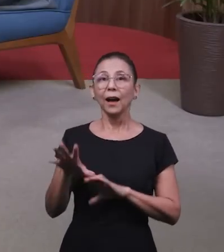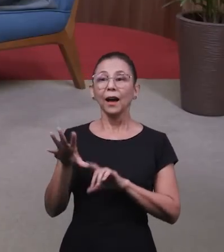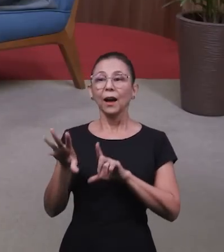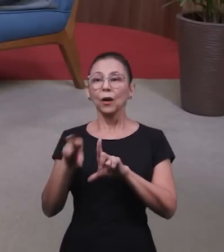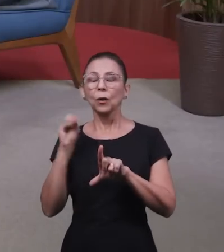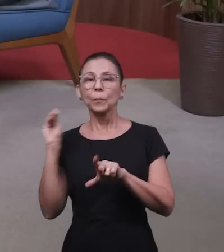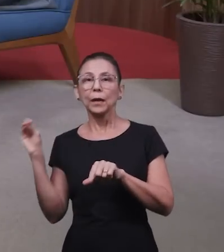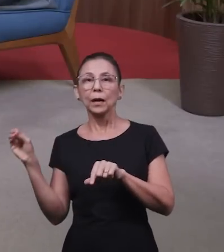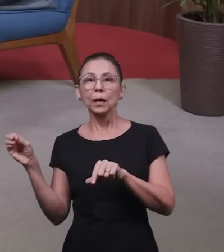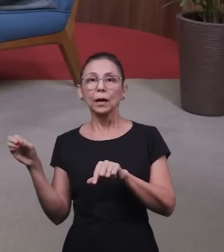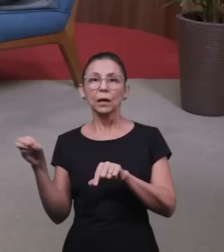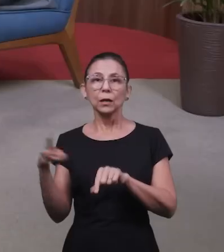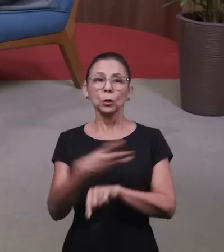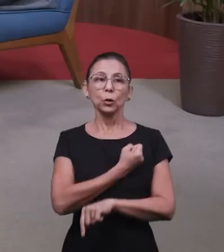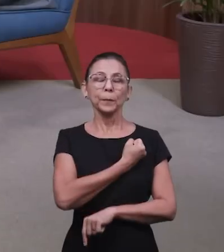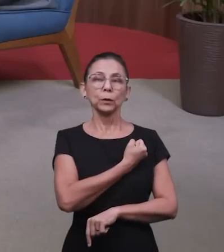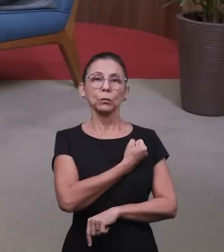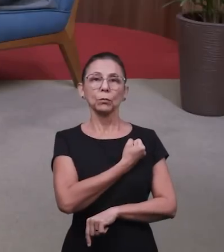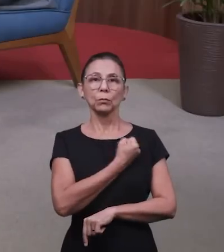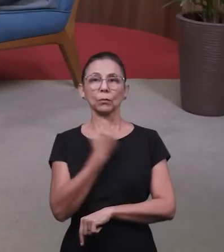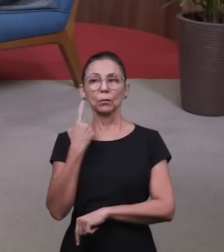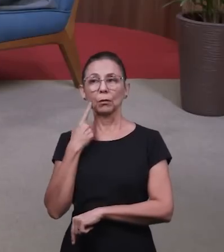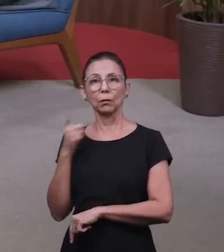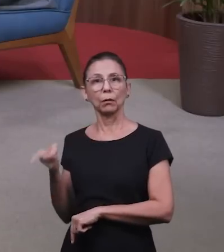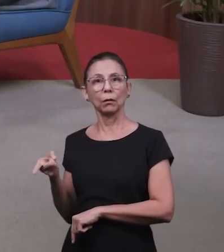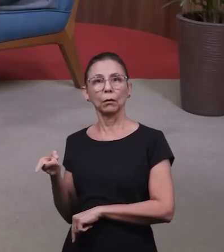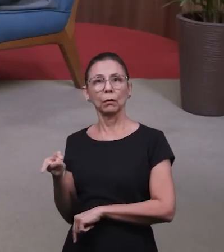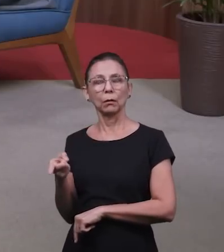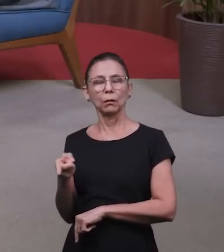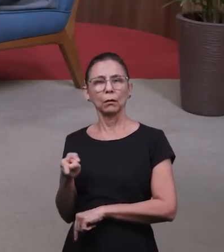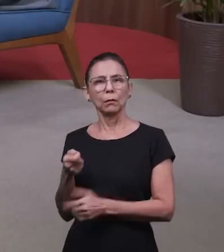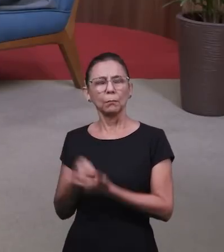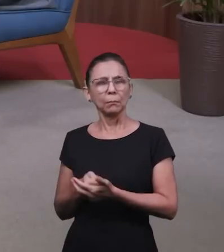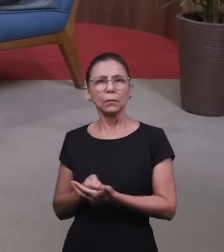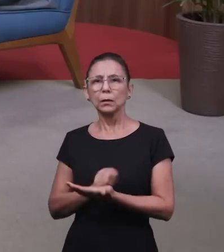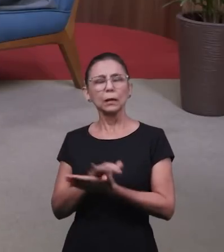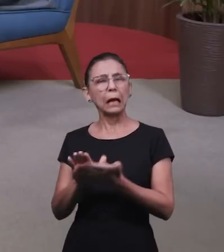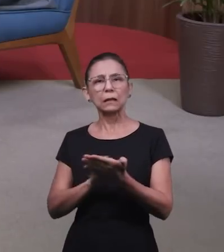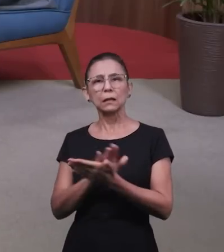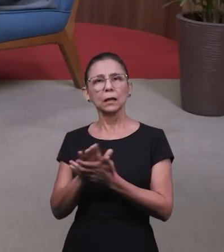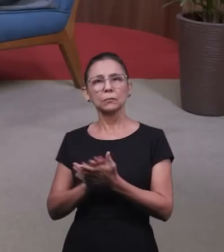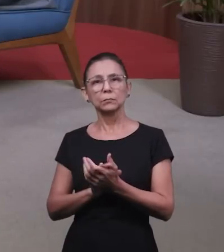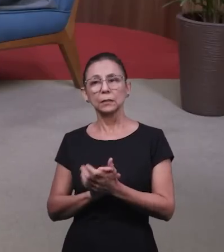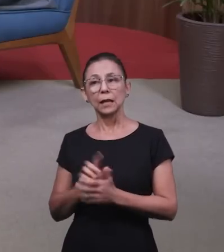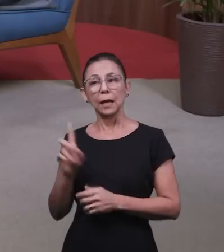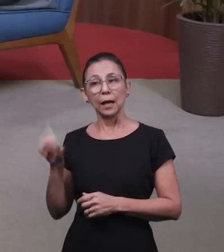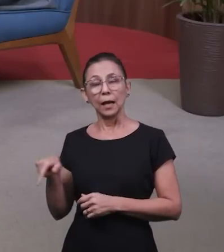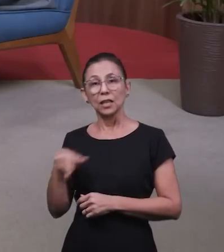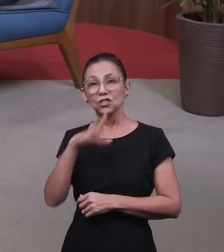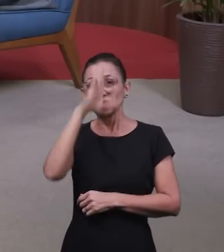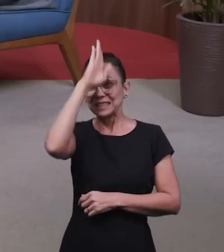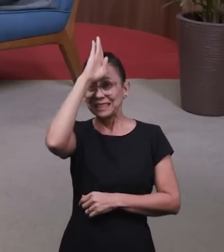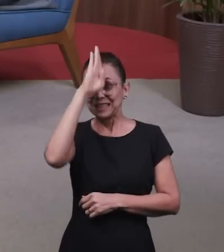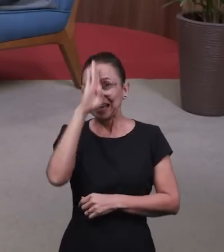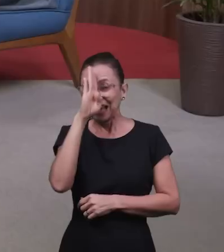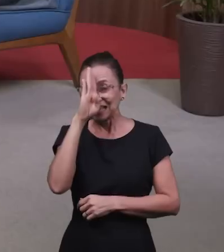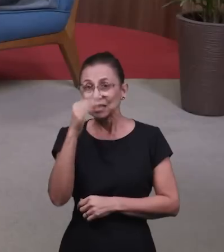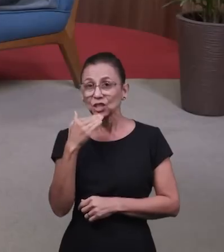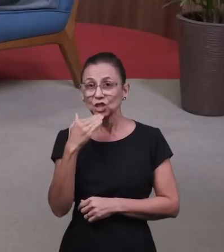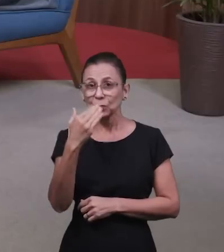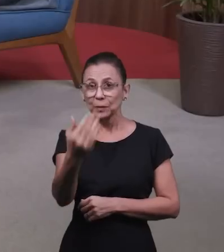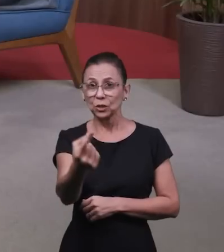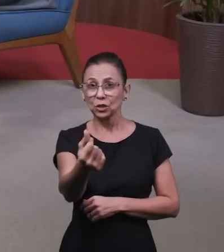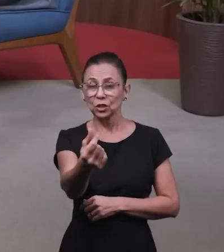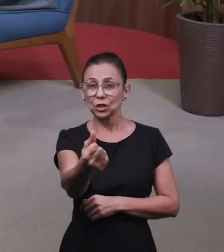ser redirecionado para essa ligação. E olha só, essa ligação é gratuita. Vou repetir isso aqui, tá? E nós não vamos te